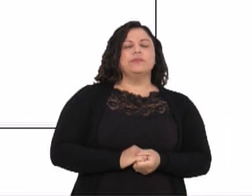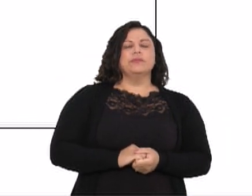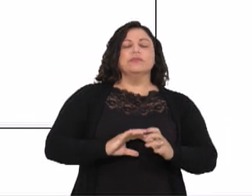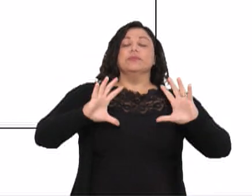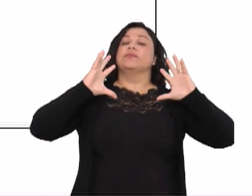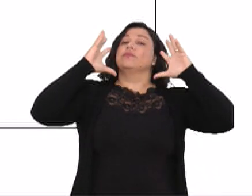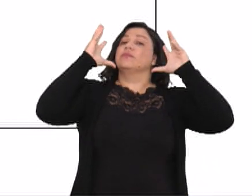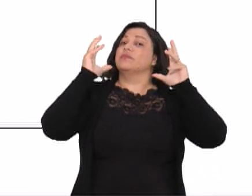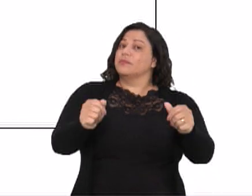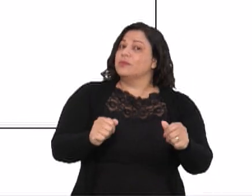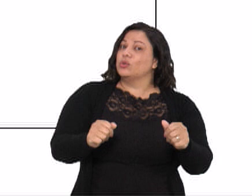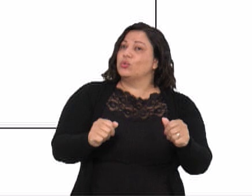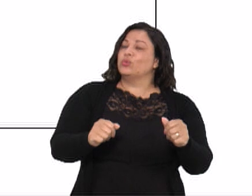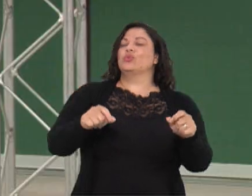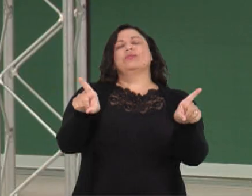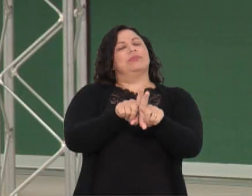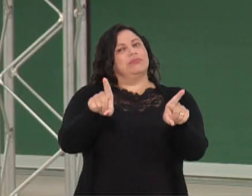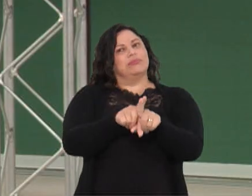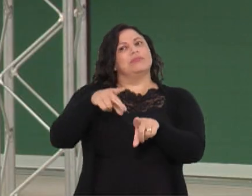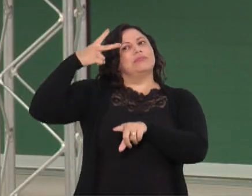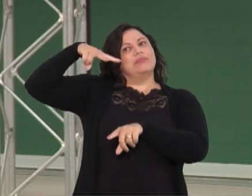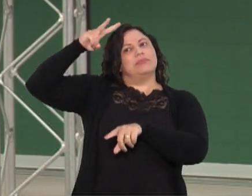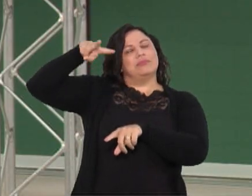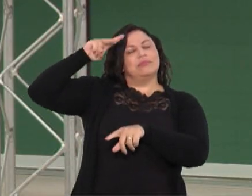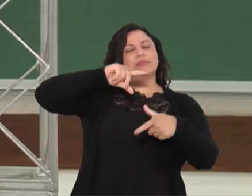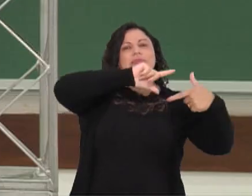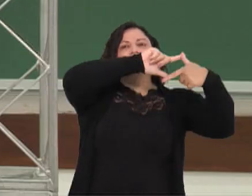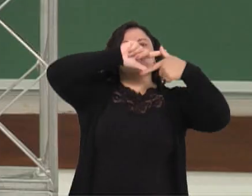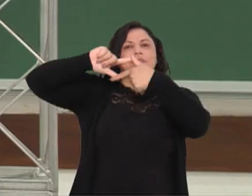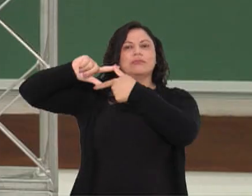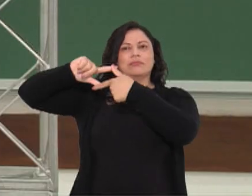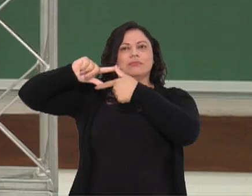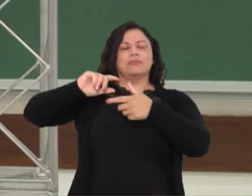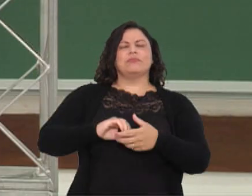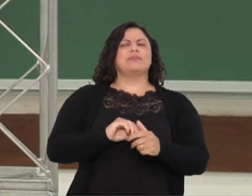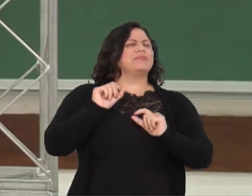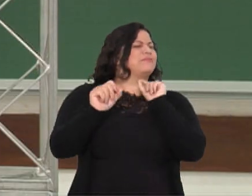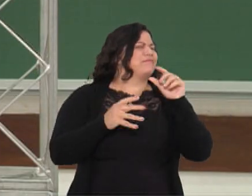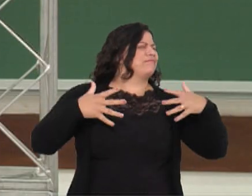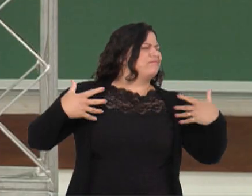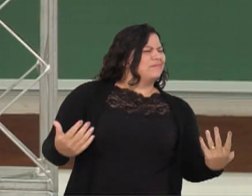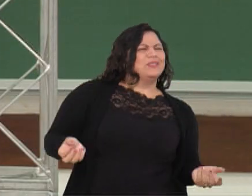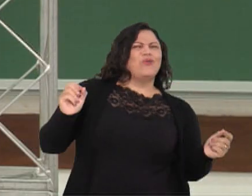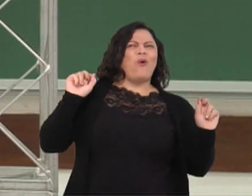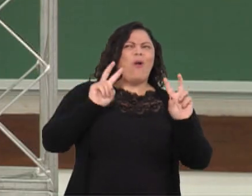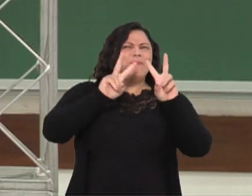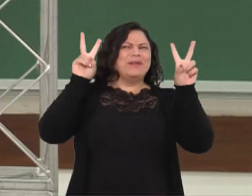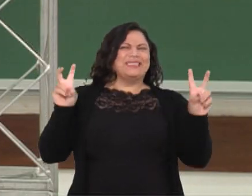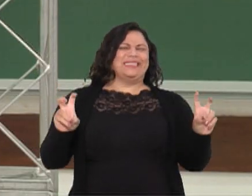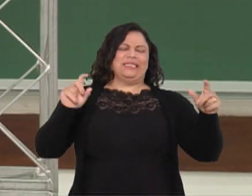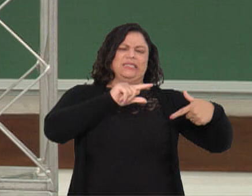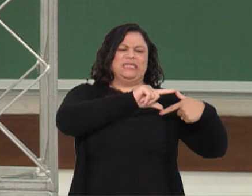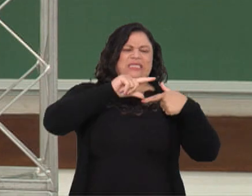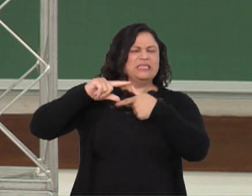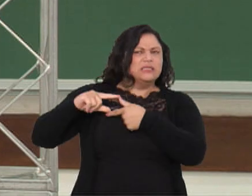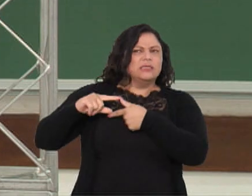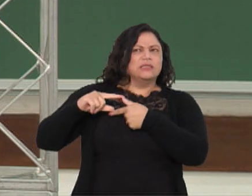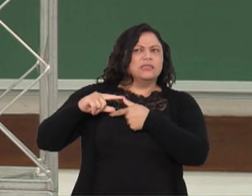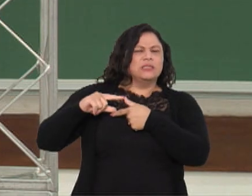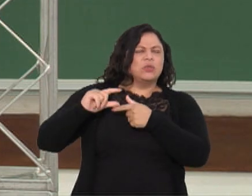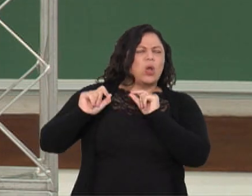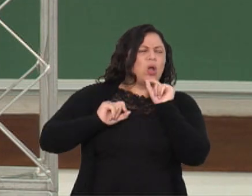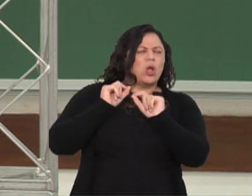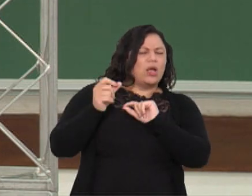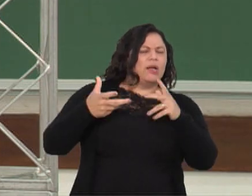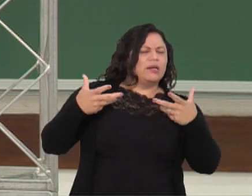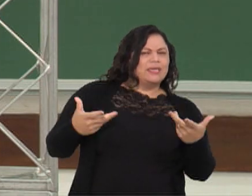também as histórias em quadrinhos. Quem diria? História em quadrinho? Como